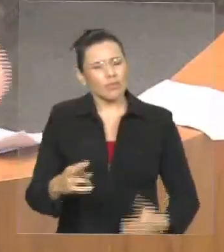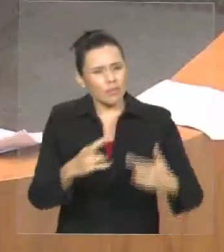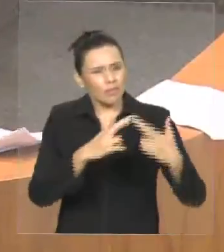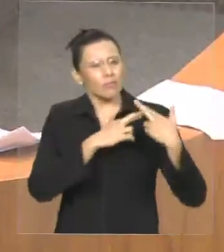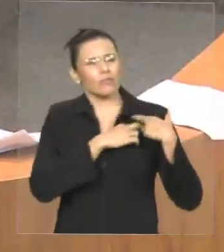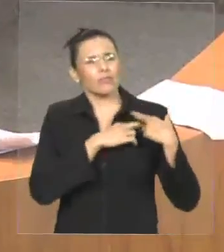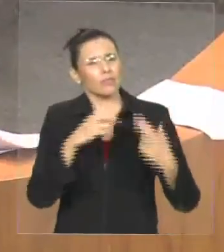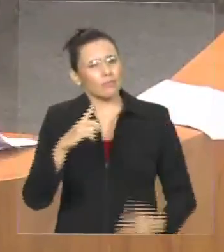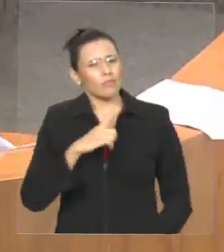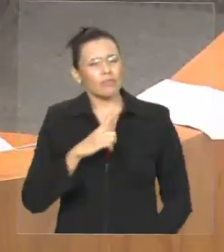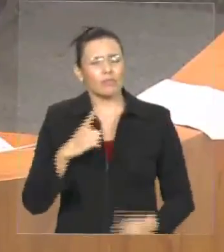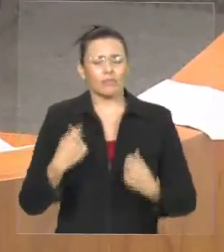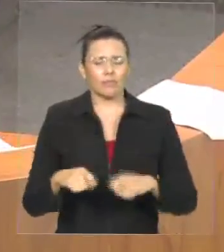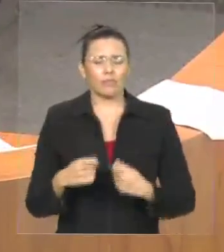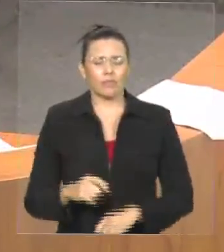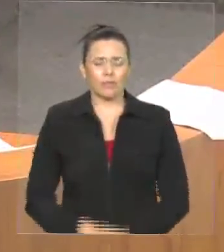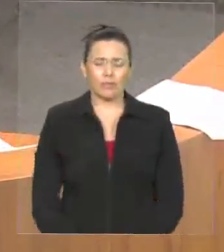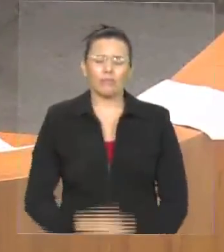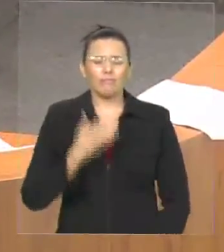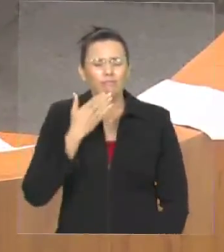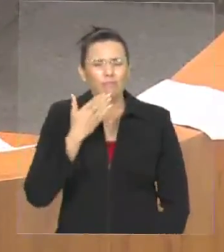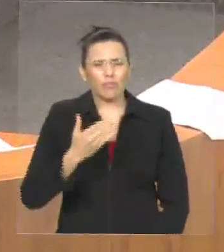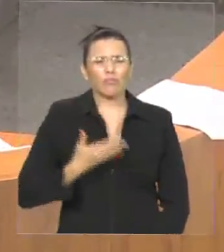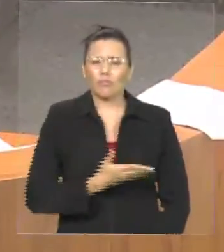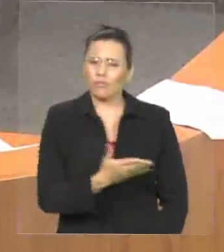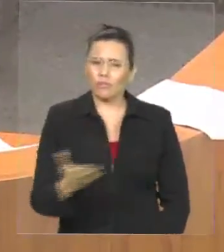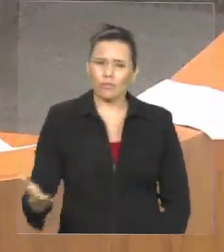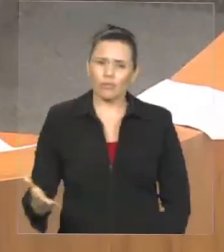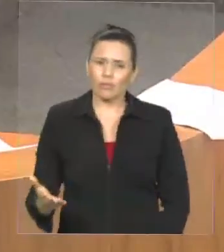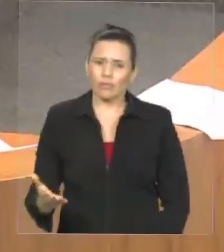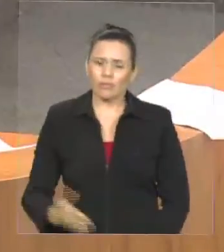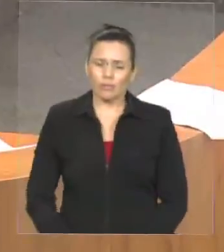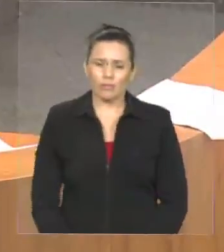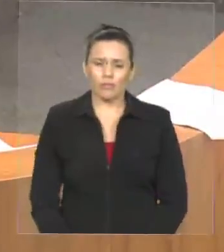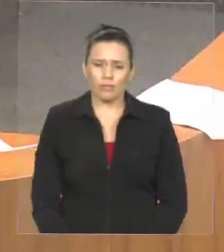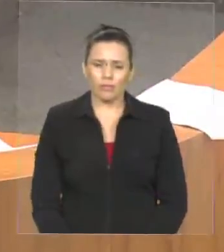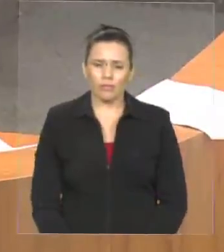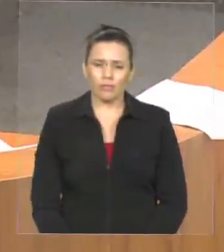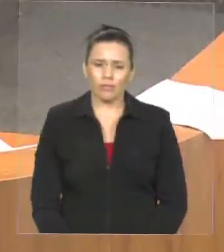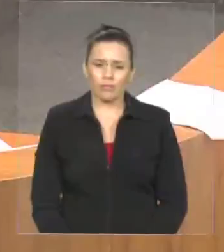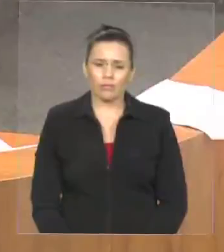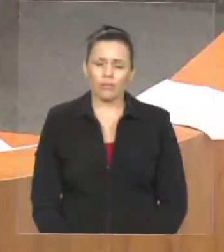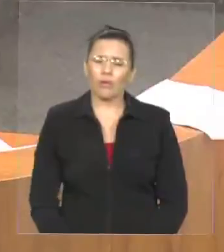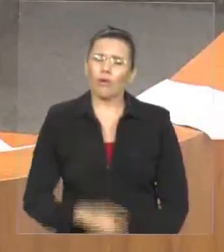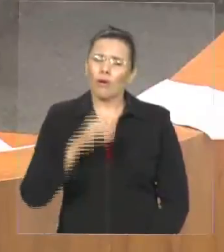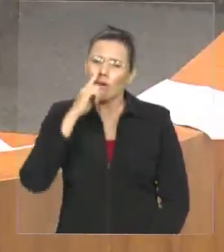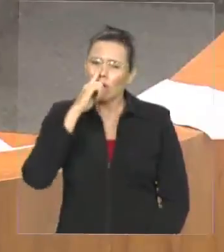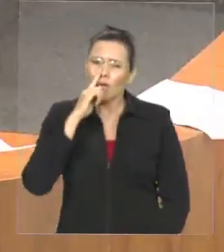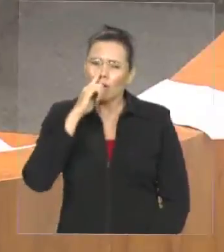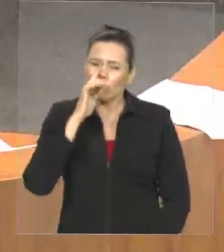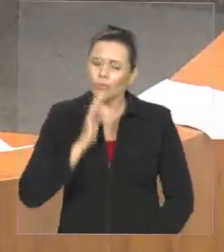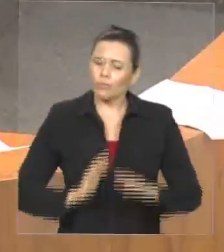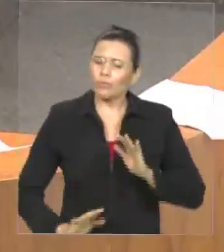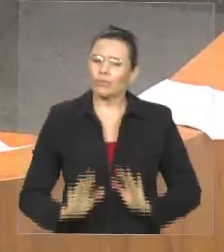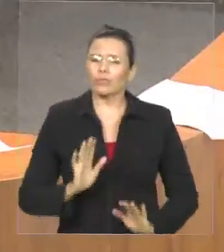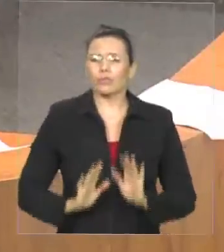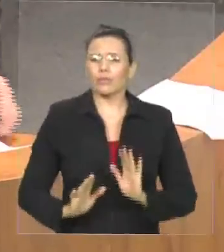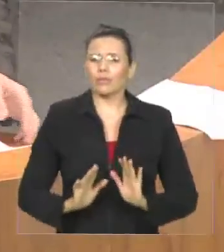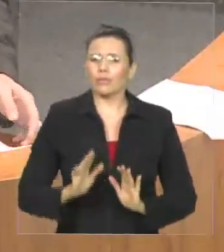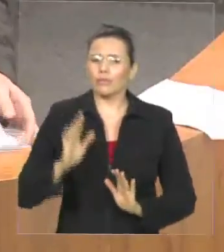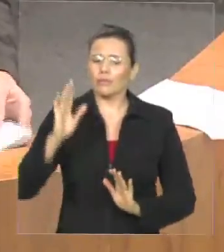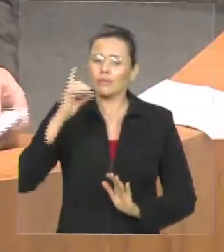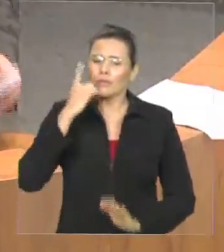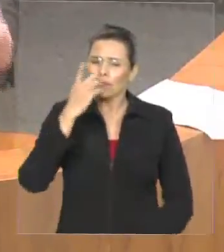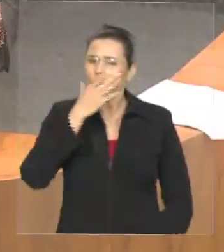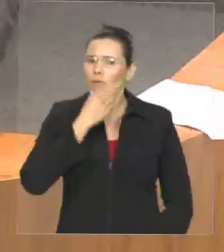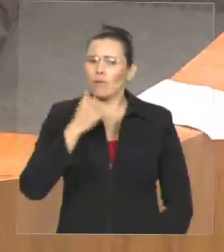pedindo algo que não custa nada a ninguém: cautela, senhores e senhores deputados. Nós não poderemos